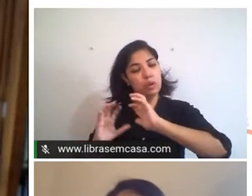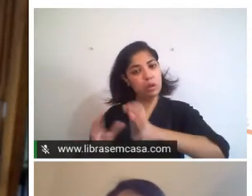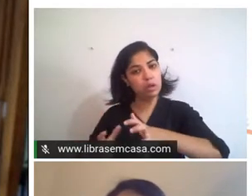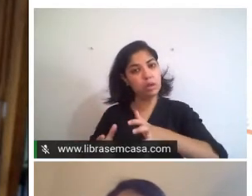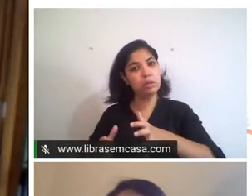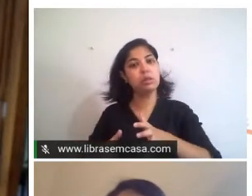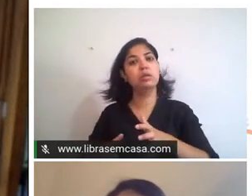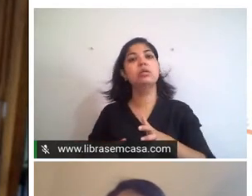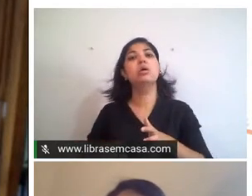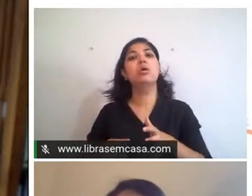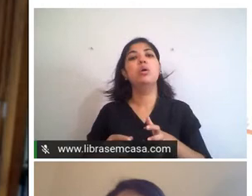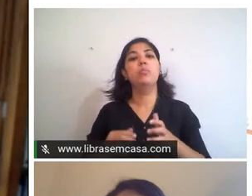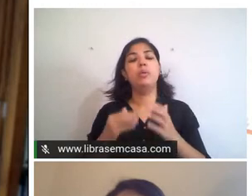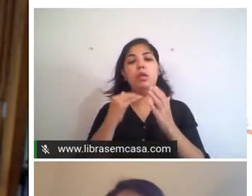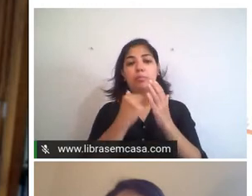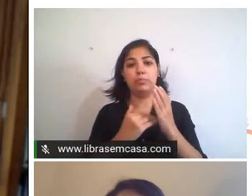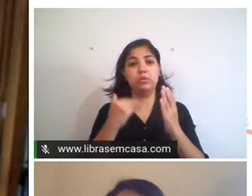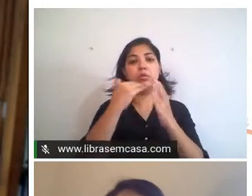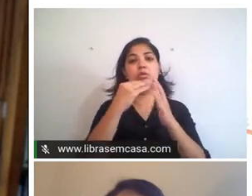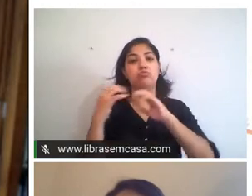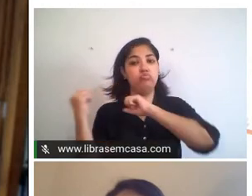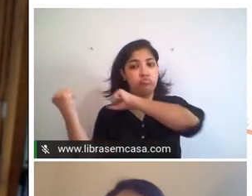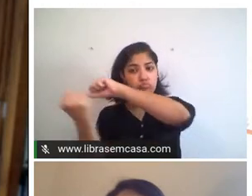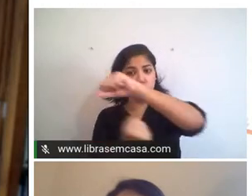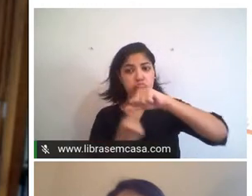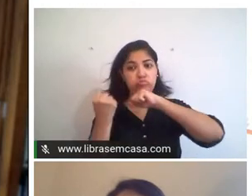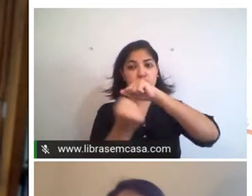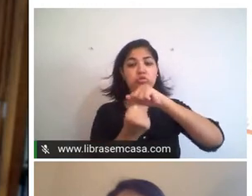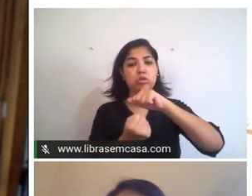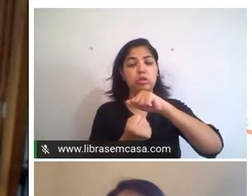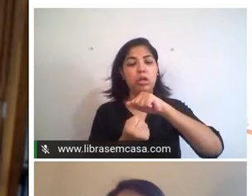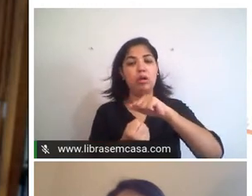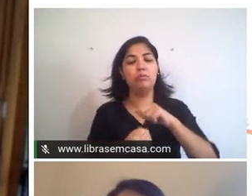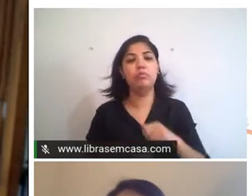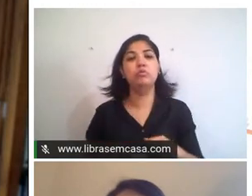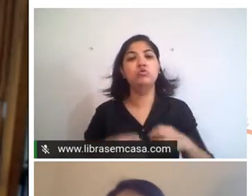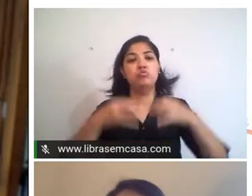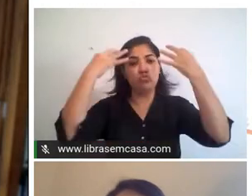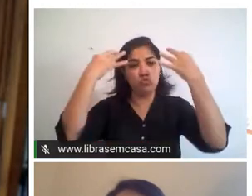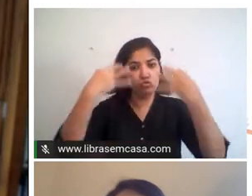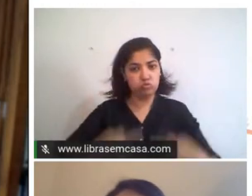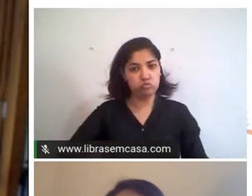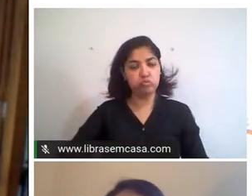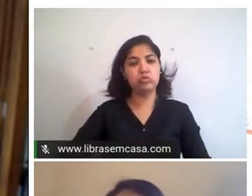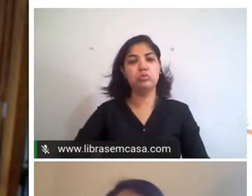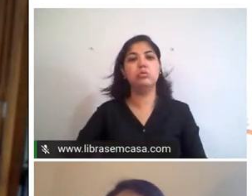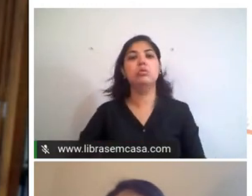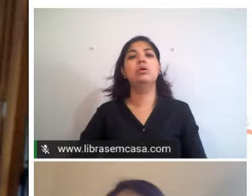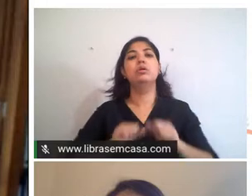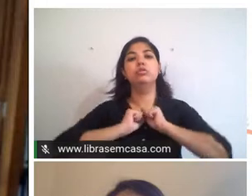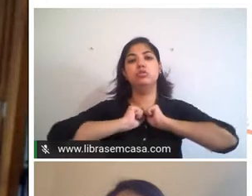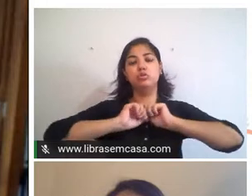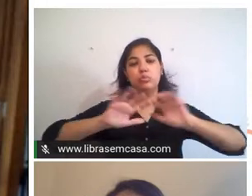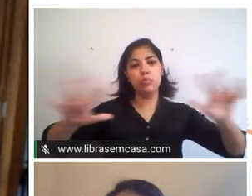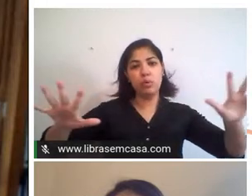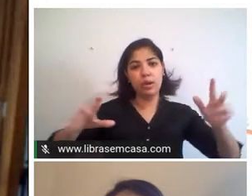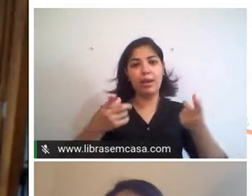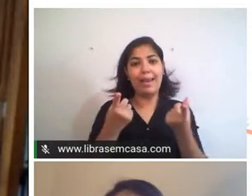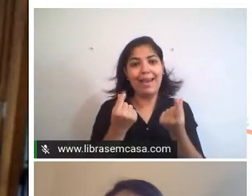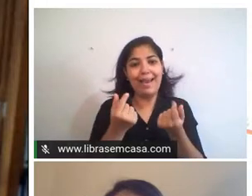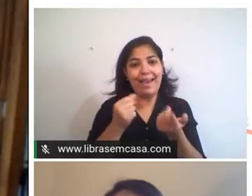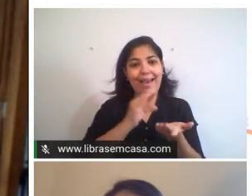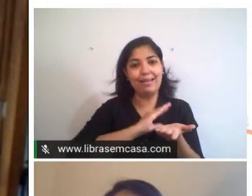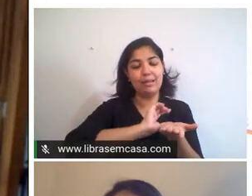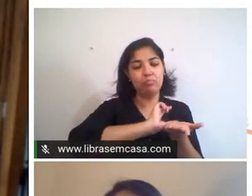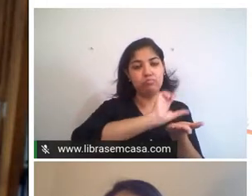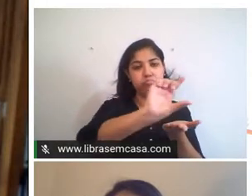para uma situação mais sustentável, governável, mais justa e que distribua renda entre todos os cidadãos do